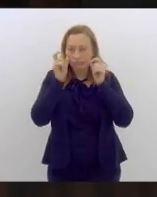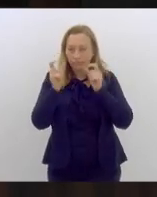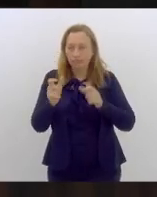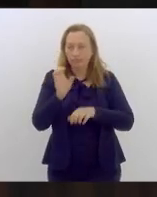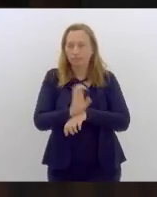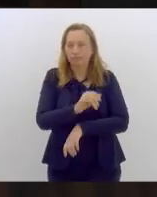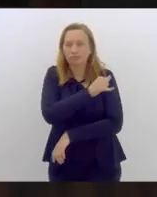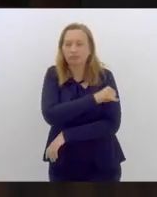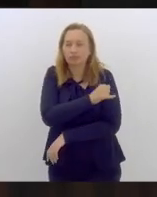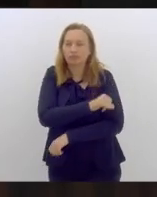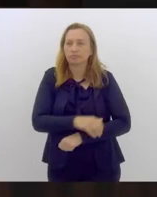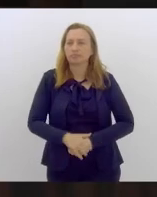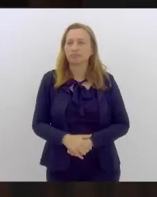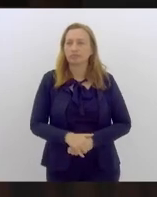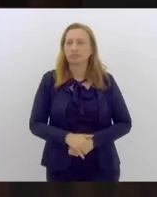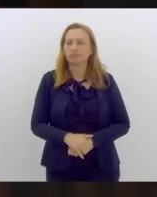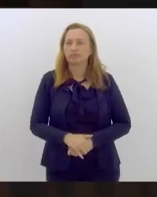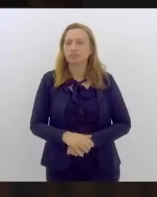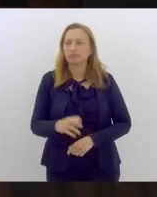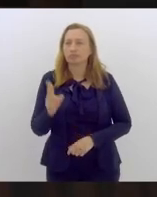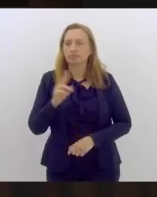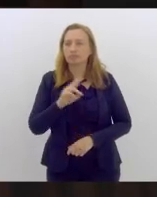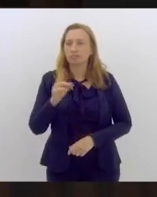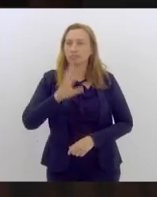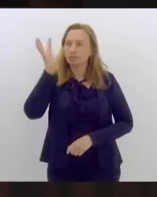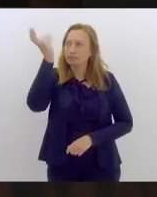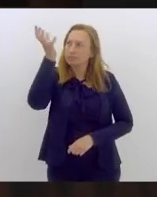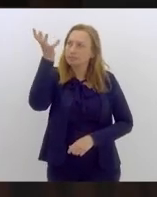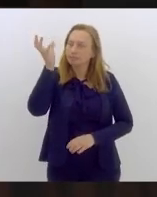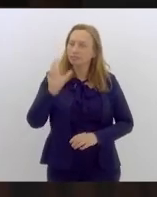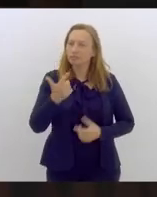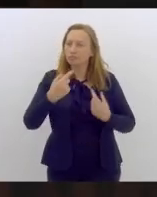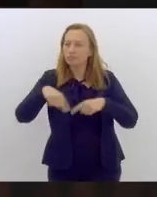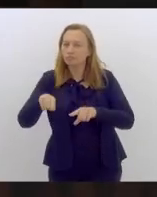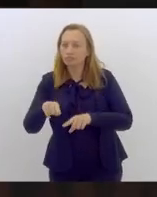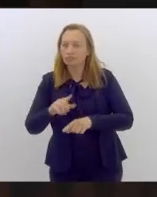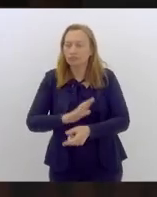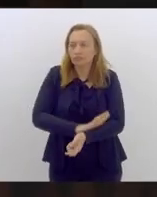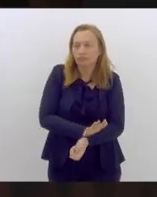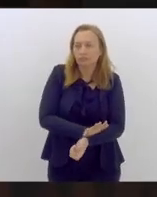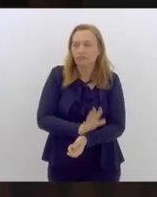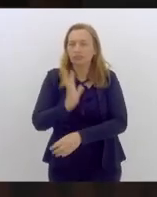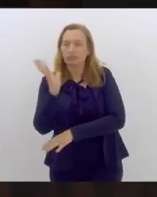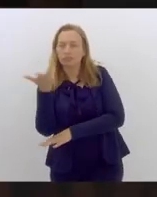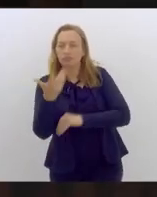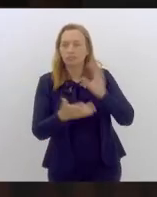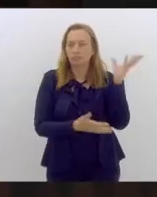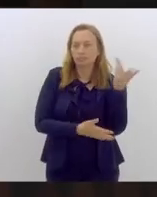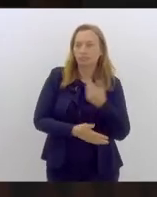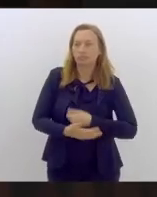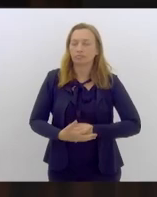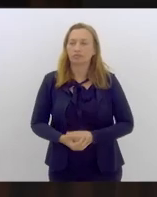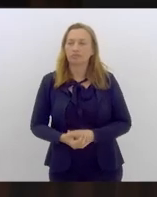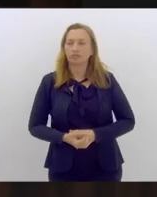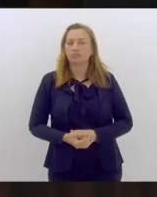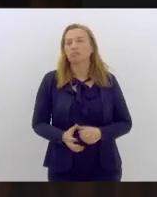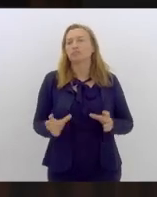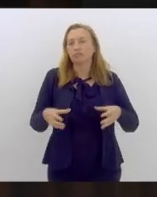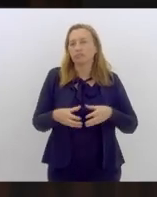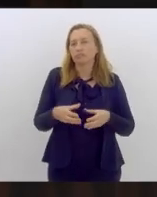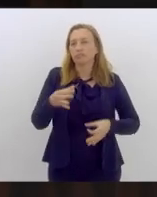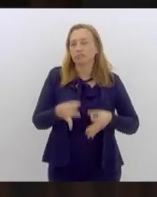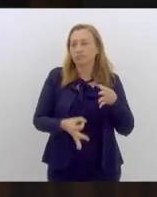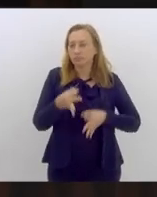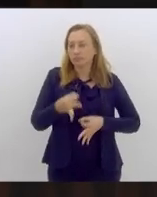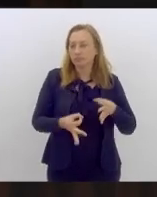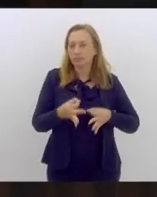Estado do Rio de Janeiro as emergências climáticas e o combate ao racismo ambiental. Pendente de pareceres das comissões de